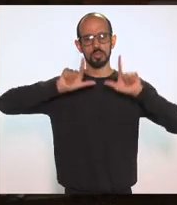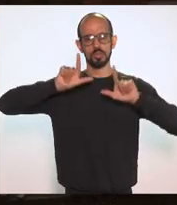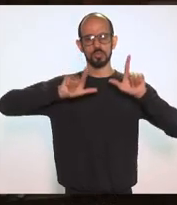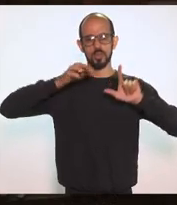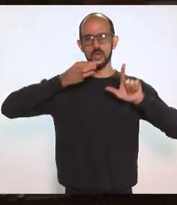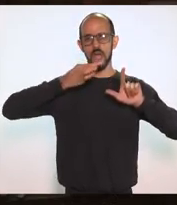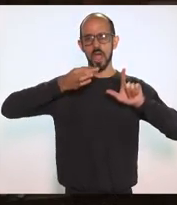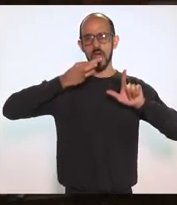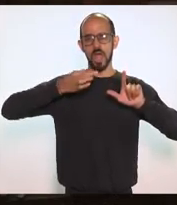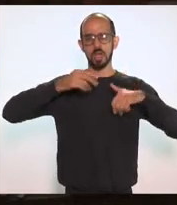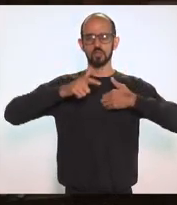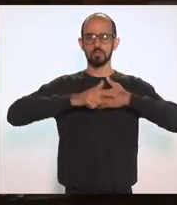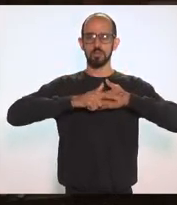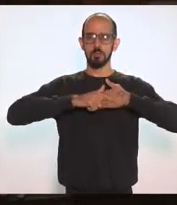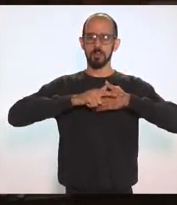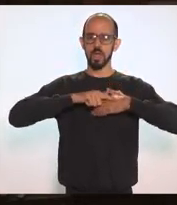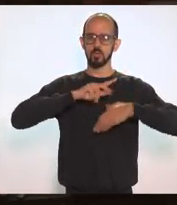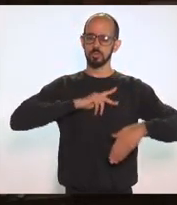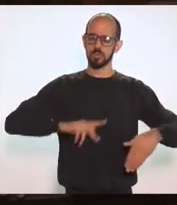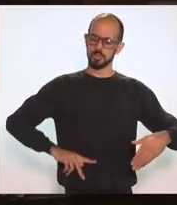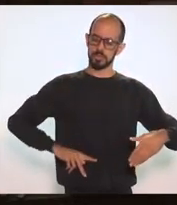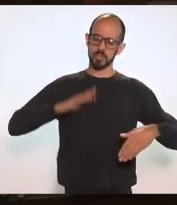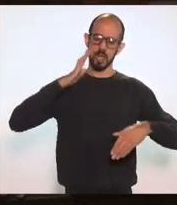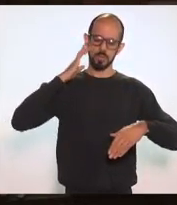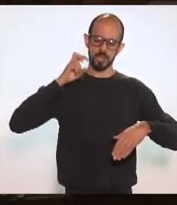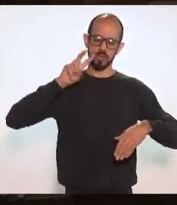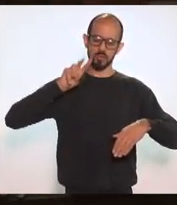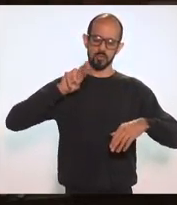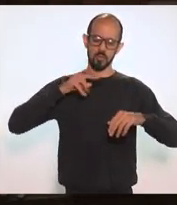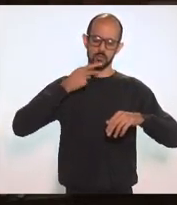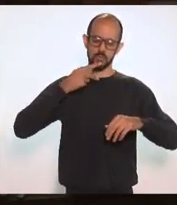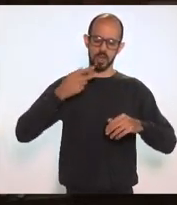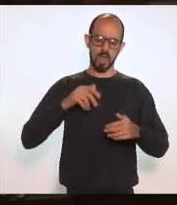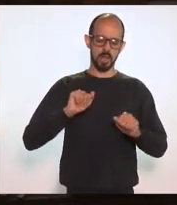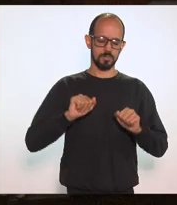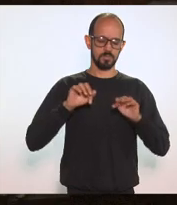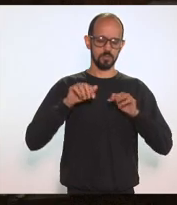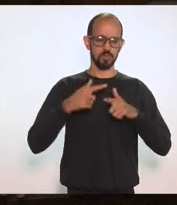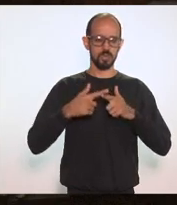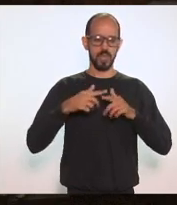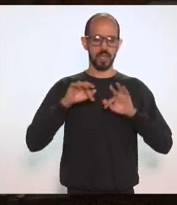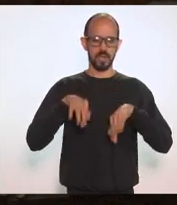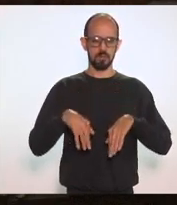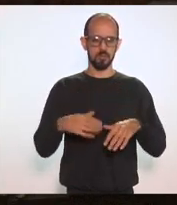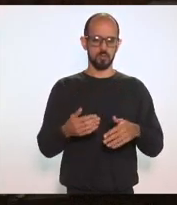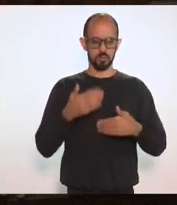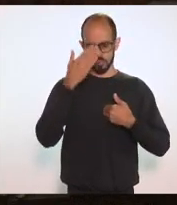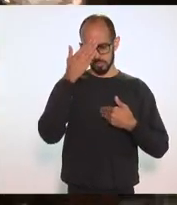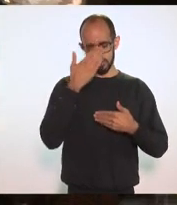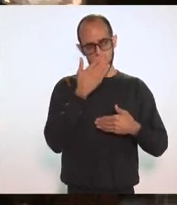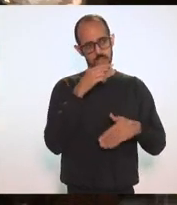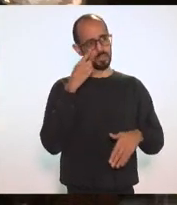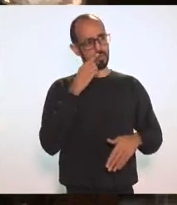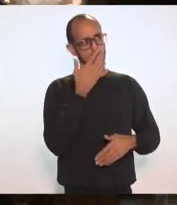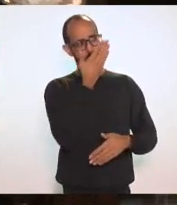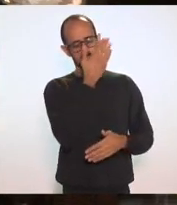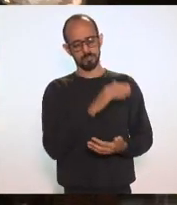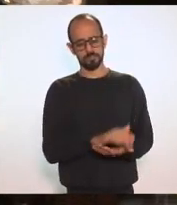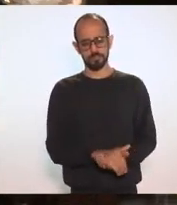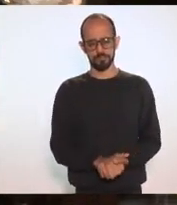do governo federal na Covid-19, mas vou deixar para amanhã, já que meu tempo se esgotou. Muito obrigado, deputada Sarah Jordão. Boa tarde,